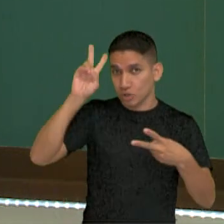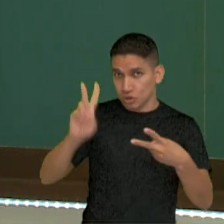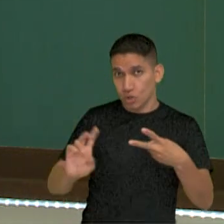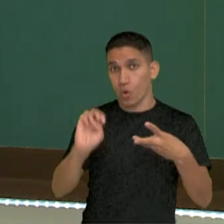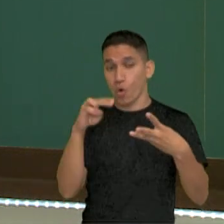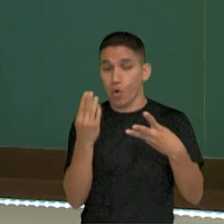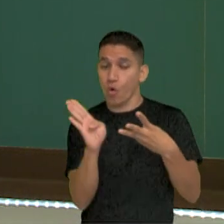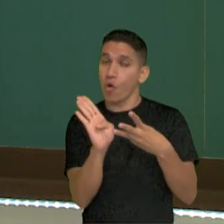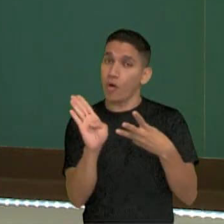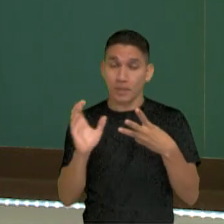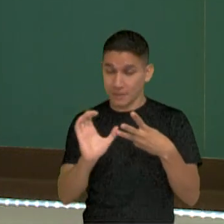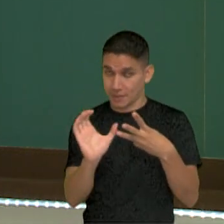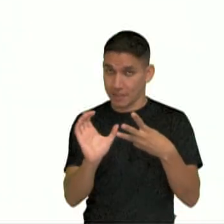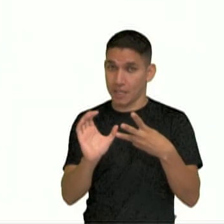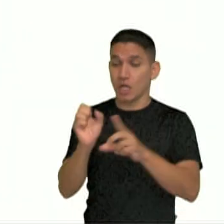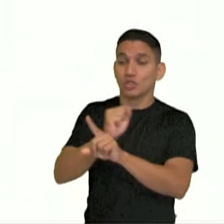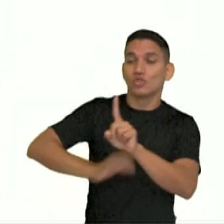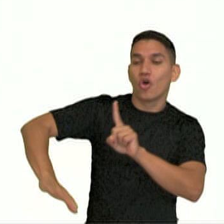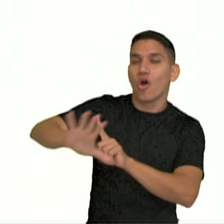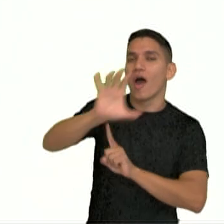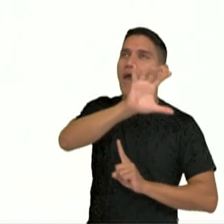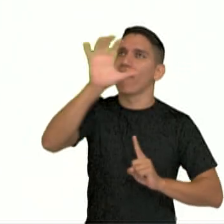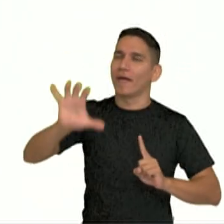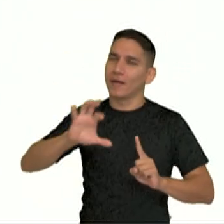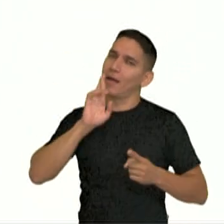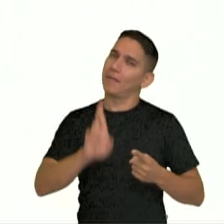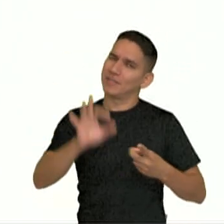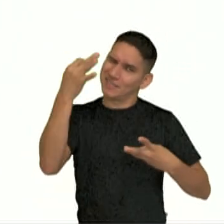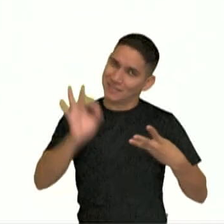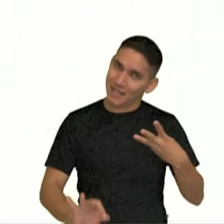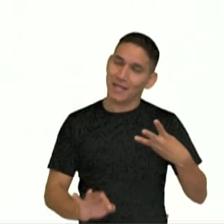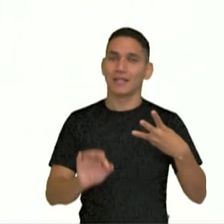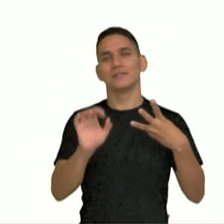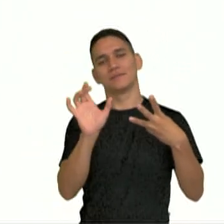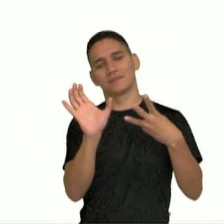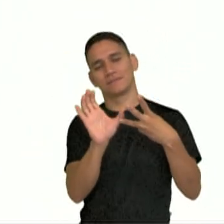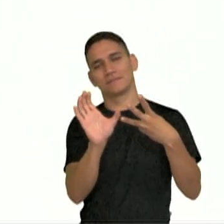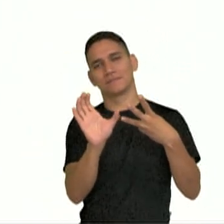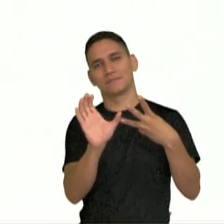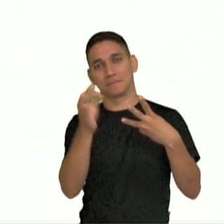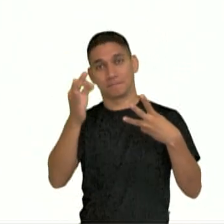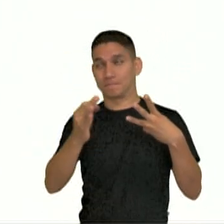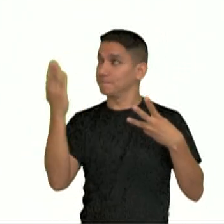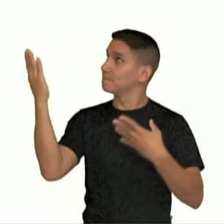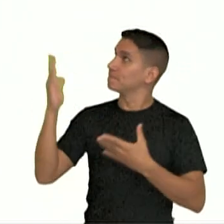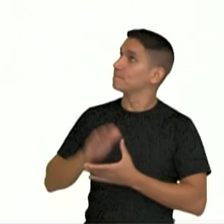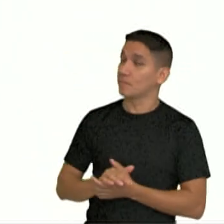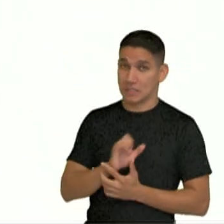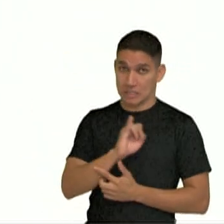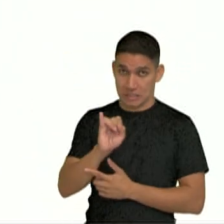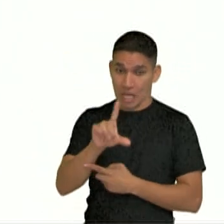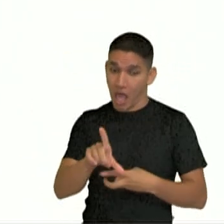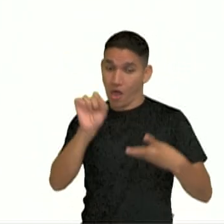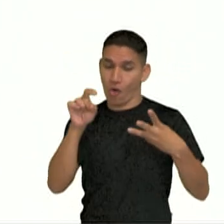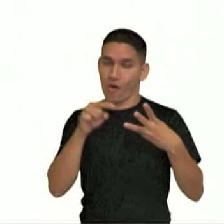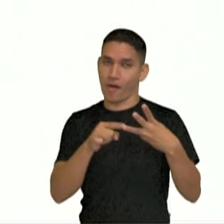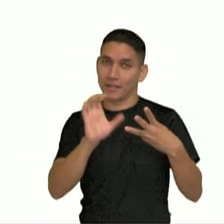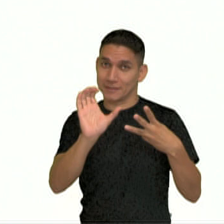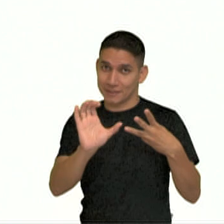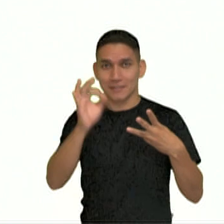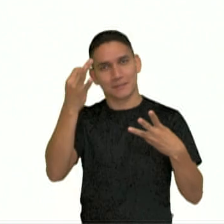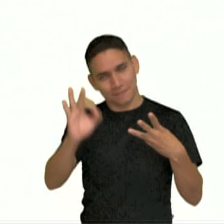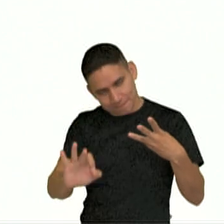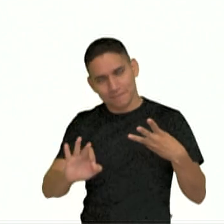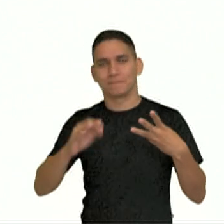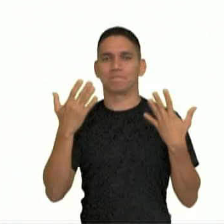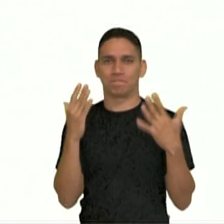ou social e regional. Então, a resposta correta seria a letra C. Então, acertou quem colocou a letra C, né,